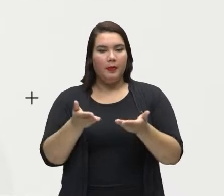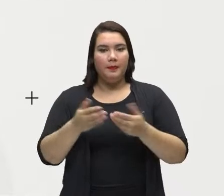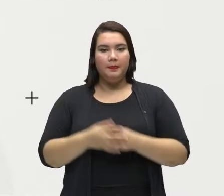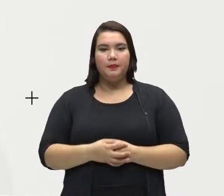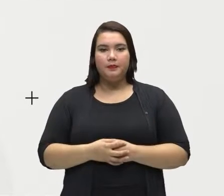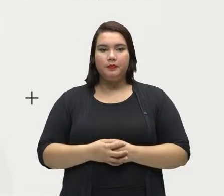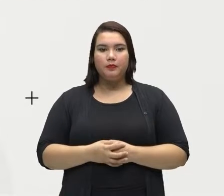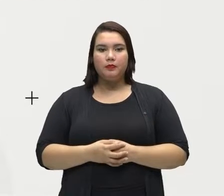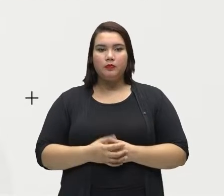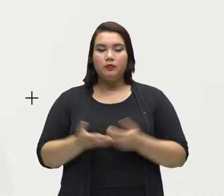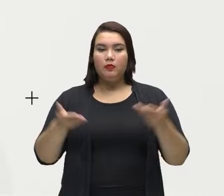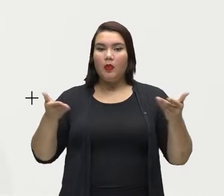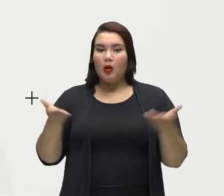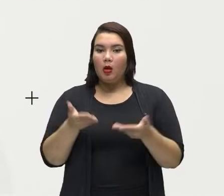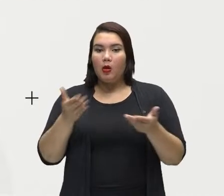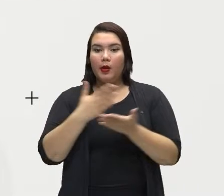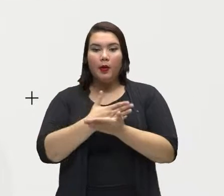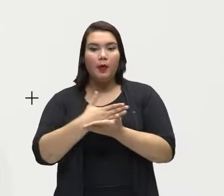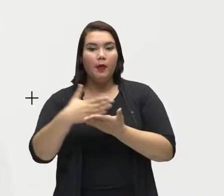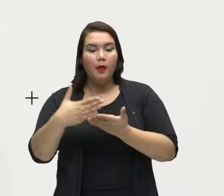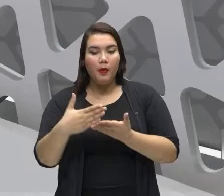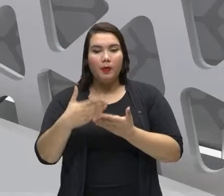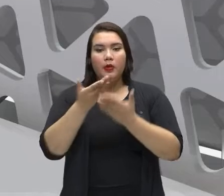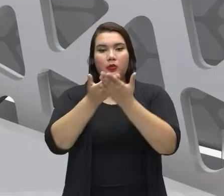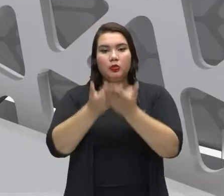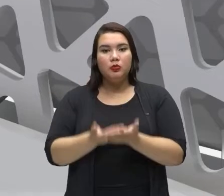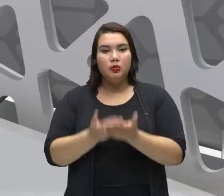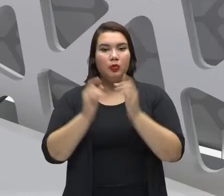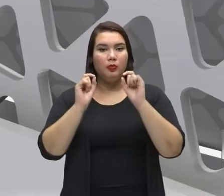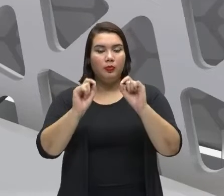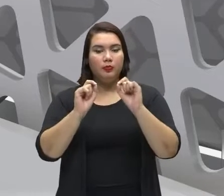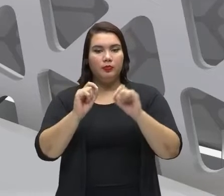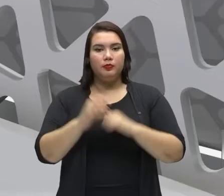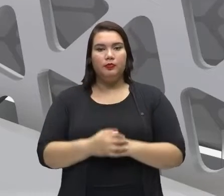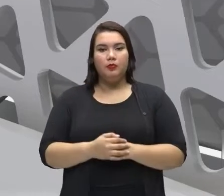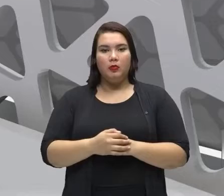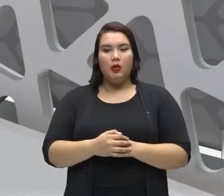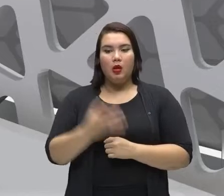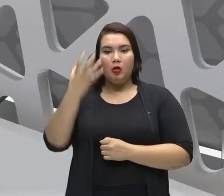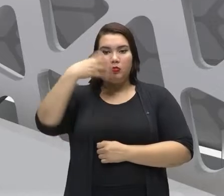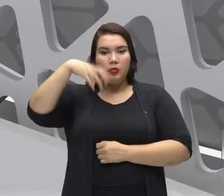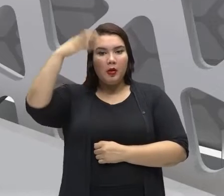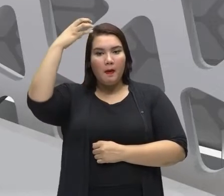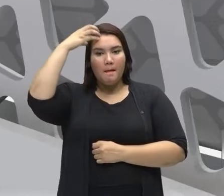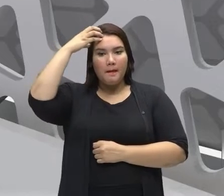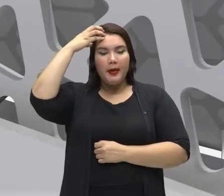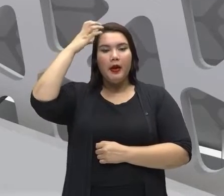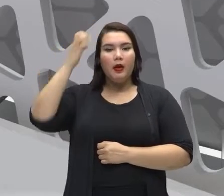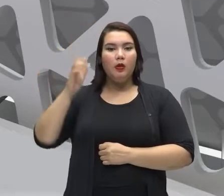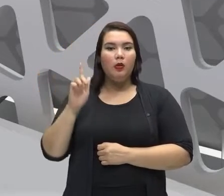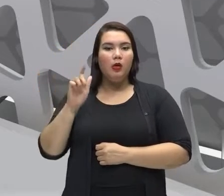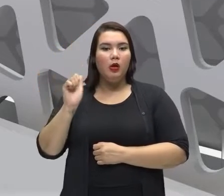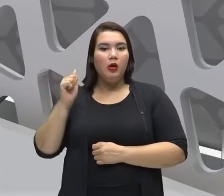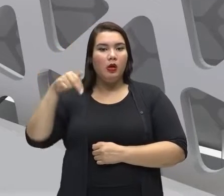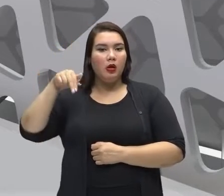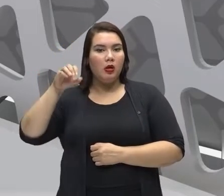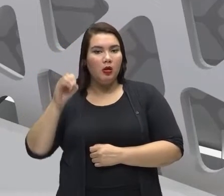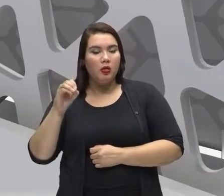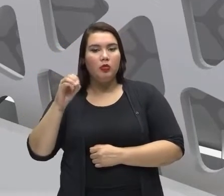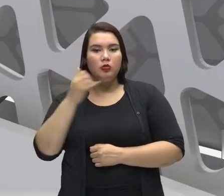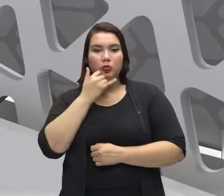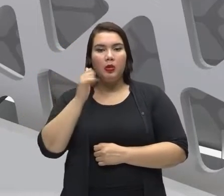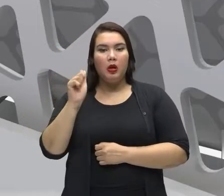E a gente vai iniciar, pessoal, com o Império de Gana. A gente vai falar aí sobre o Império de Gana,